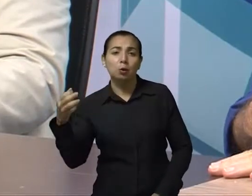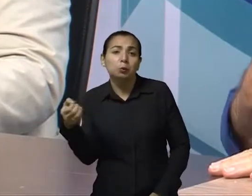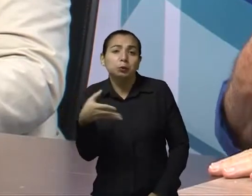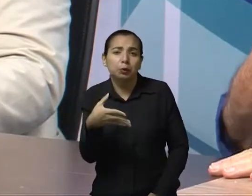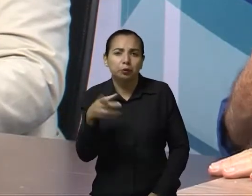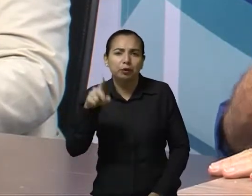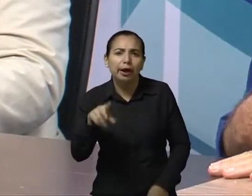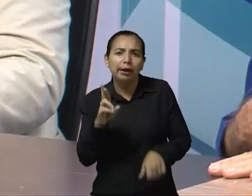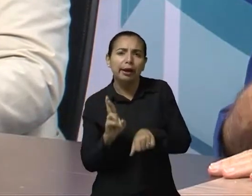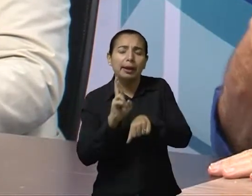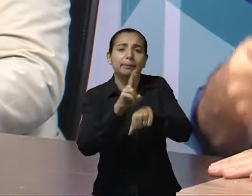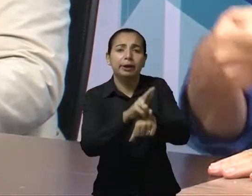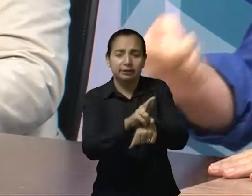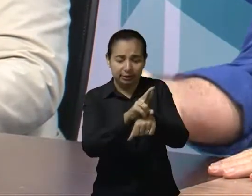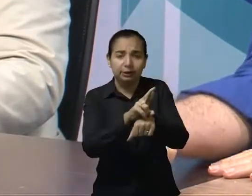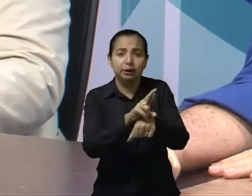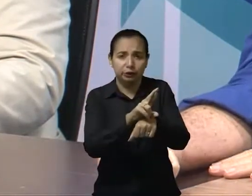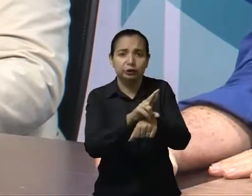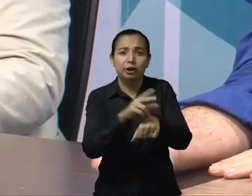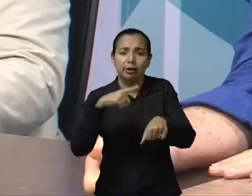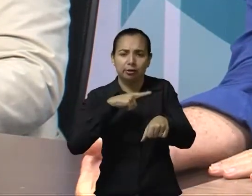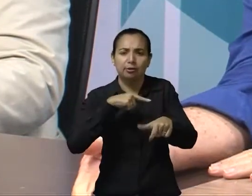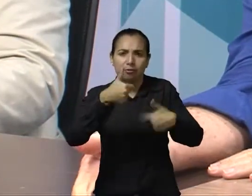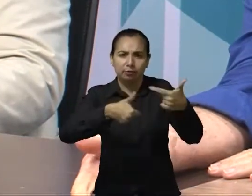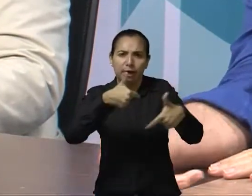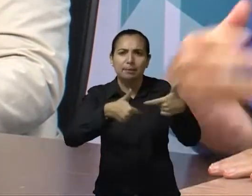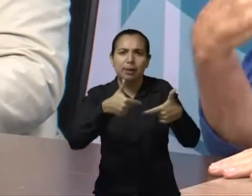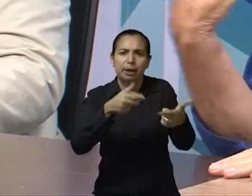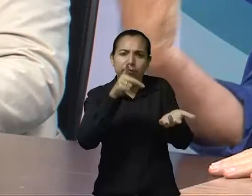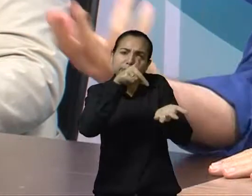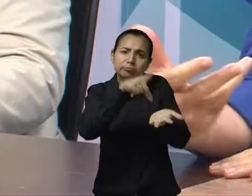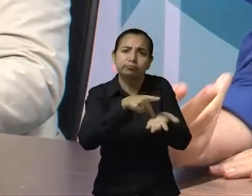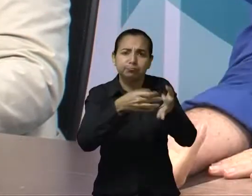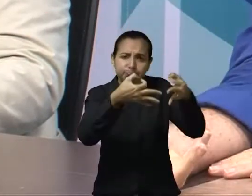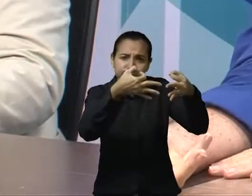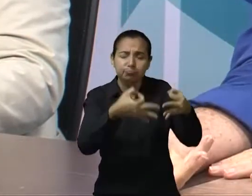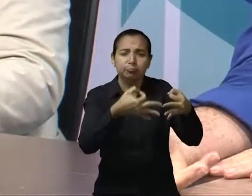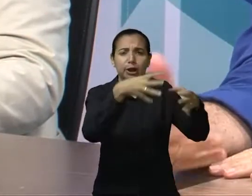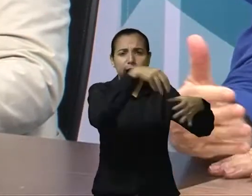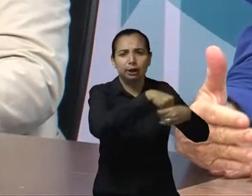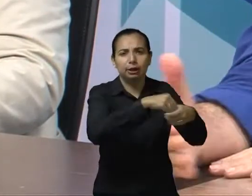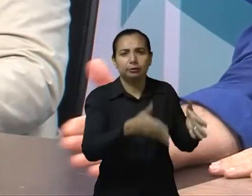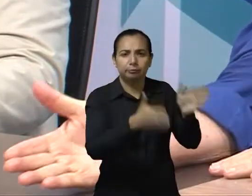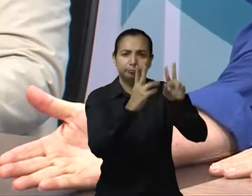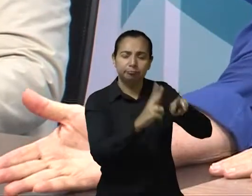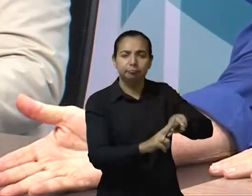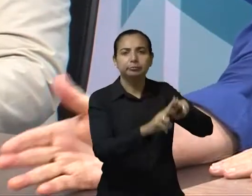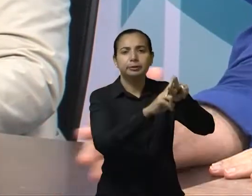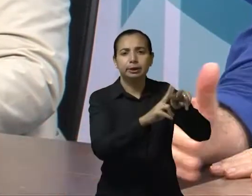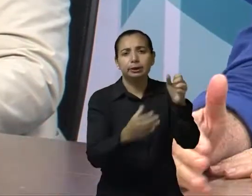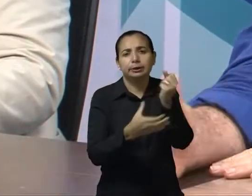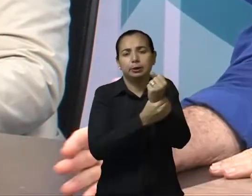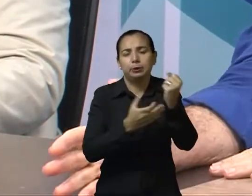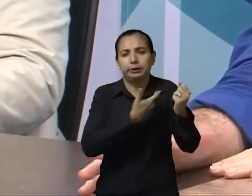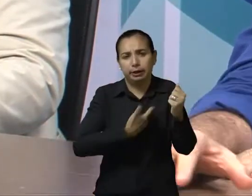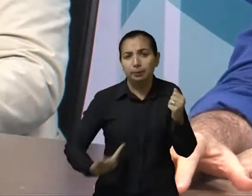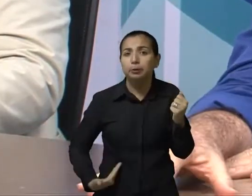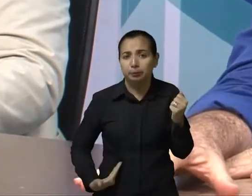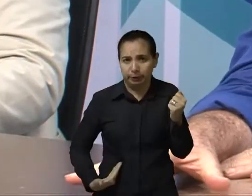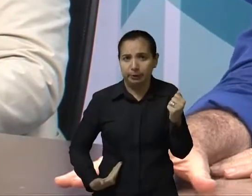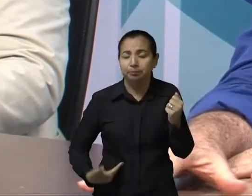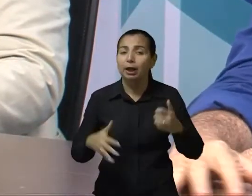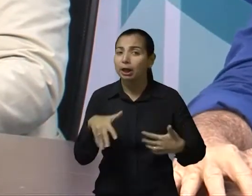representante que ocupa um lugar digno no sistema de segurança pública. Isso nós poderíamos até